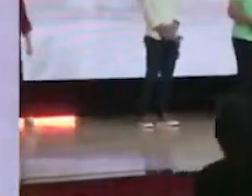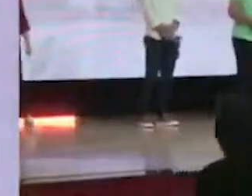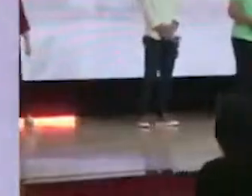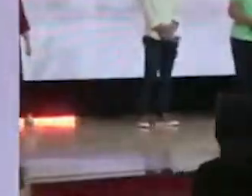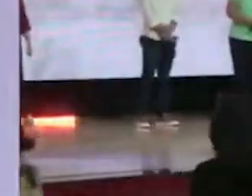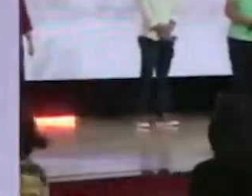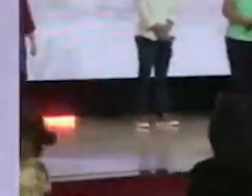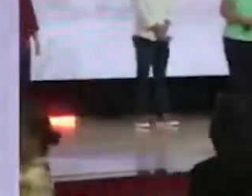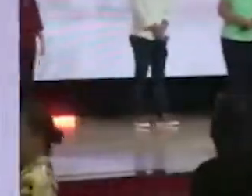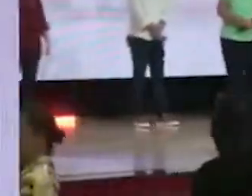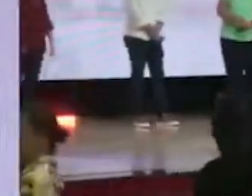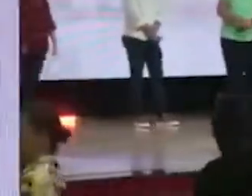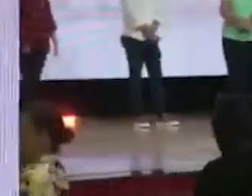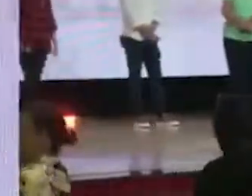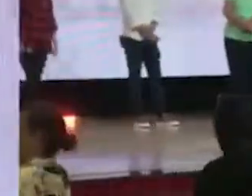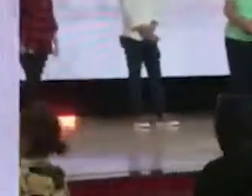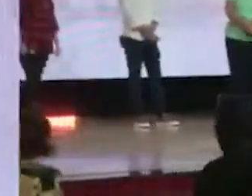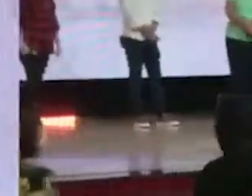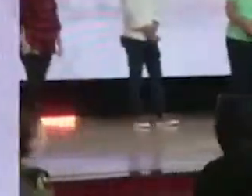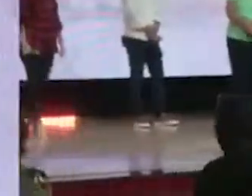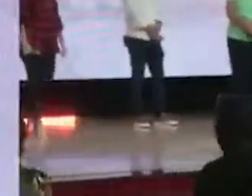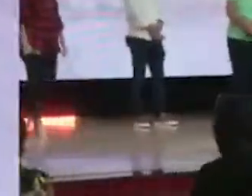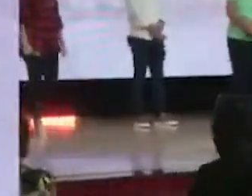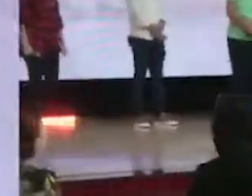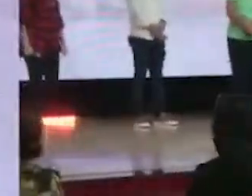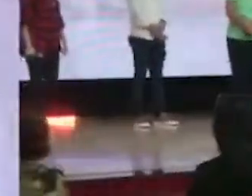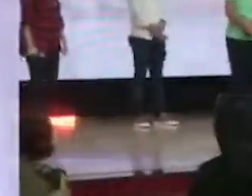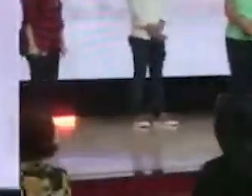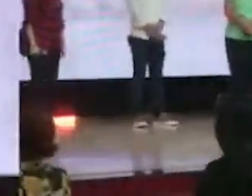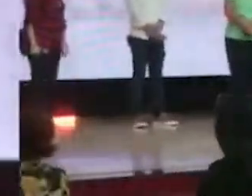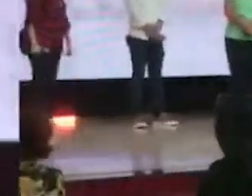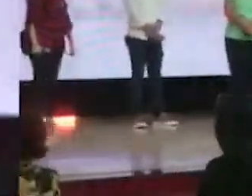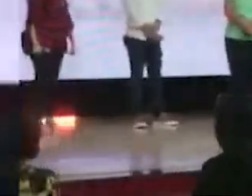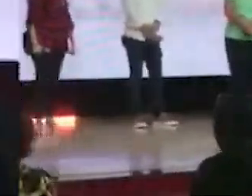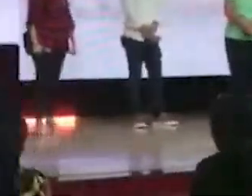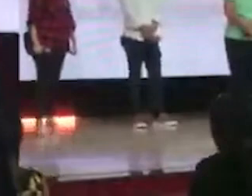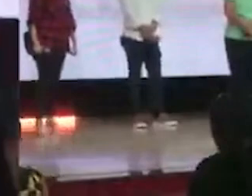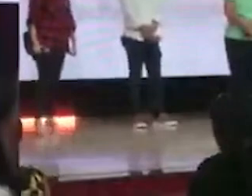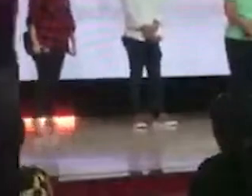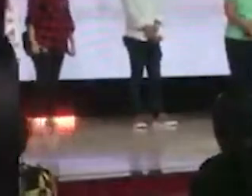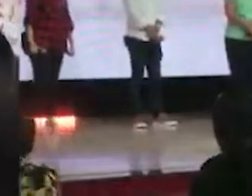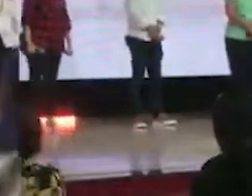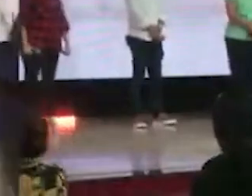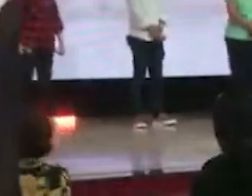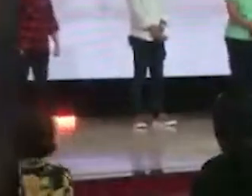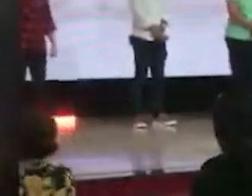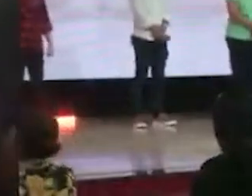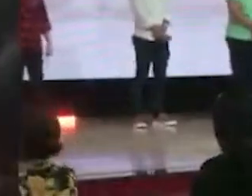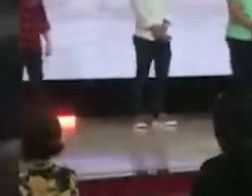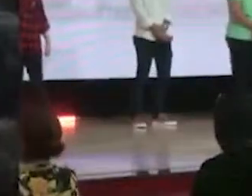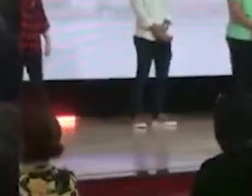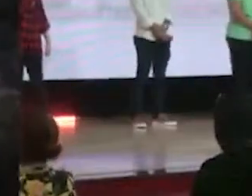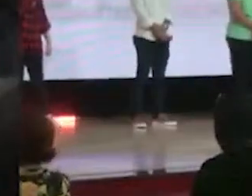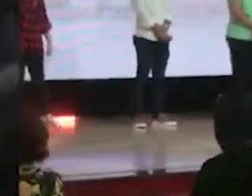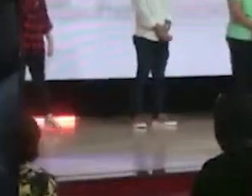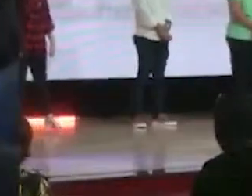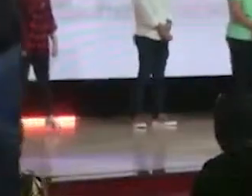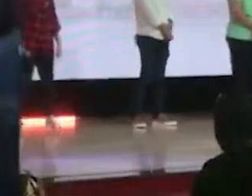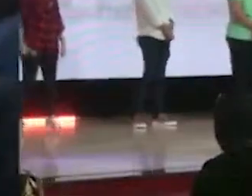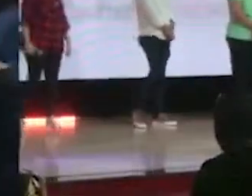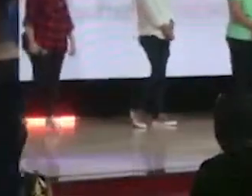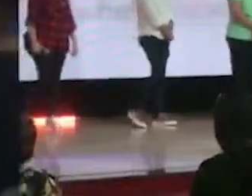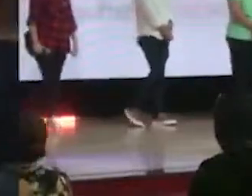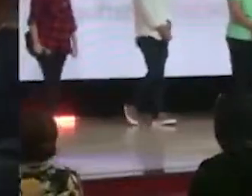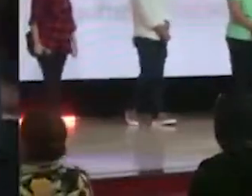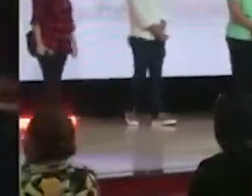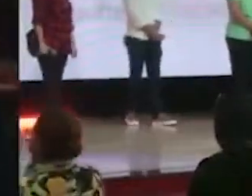mais à frente pode vir mais à frente pode vir Deus está aqui queridos você deve ser uma mulher cheia do